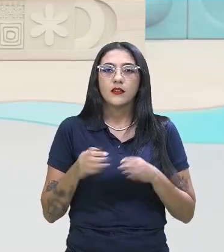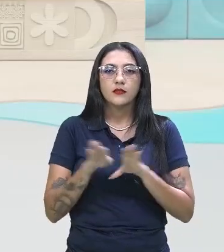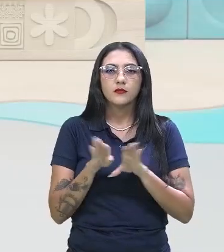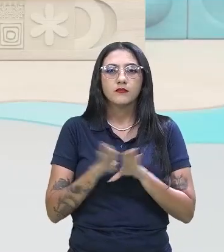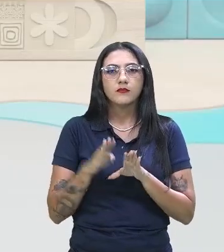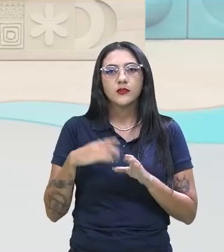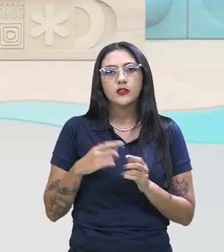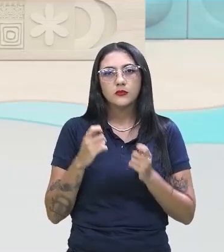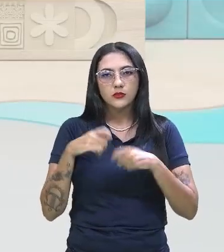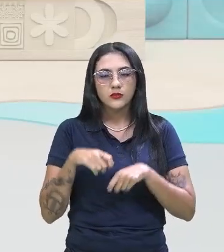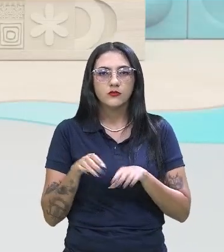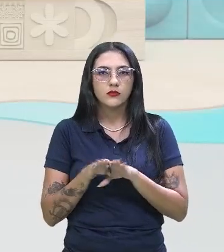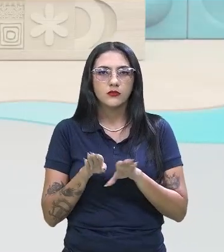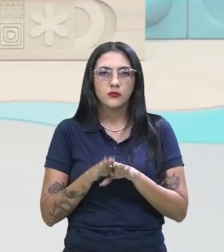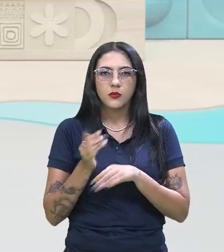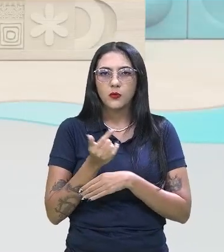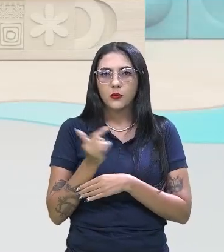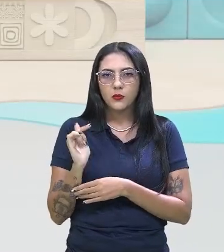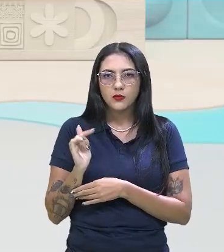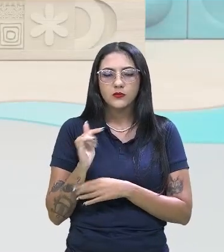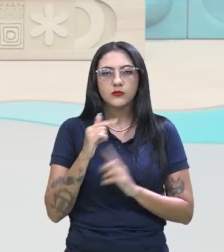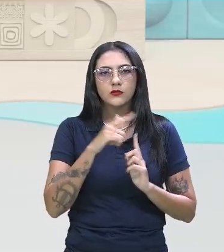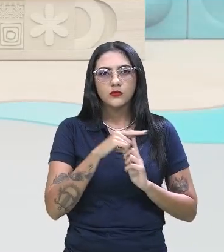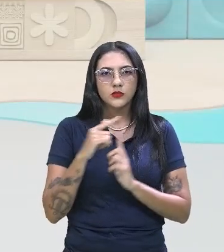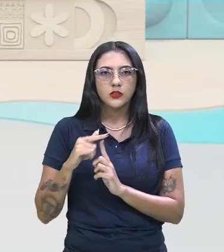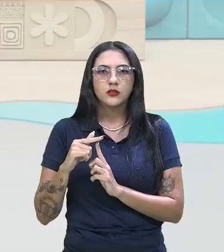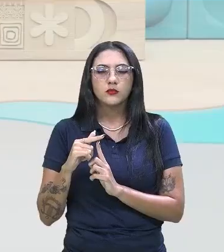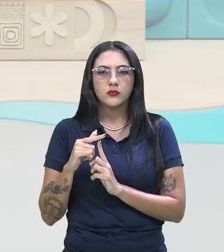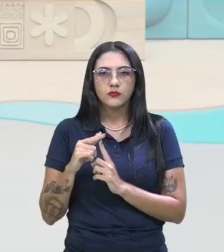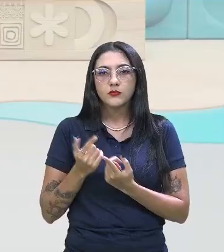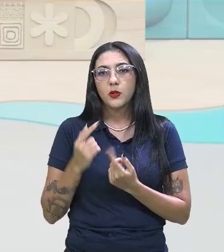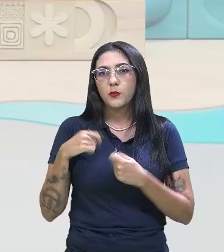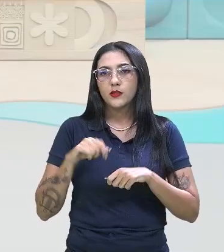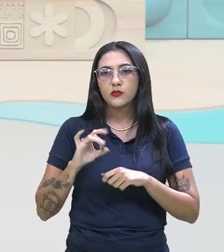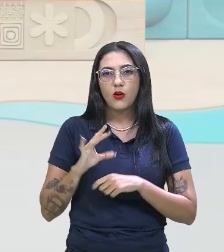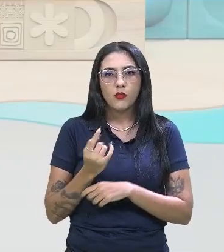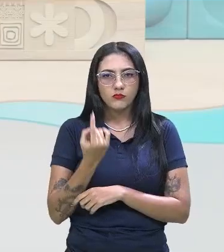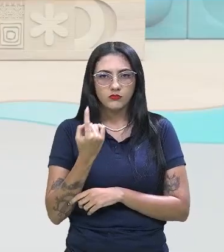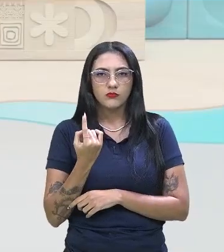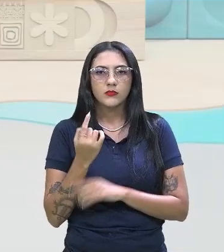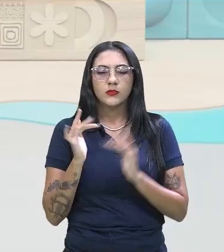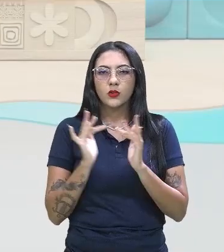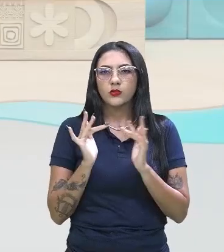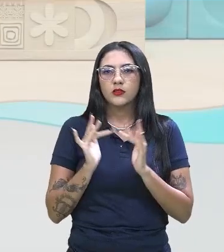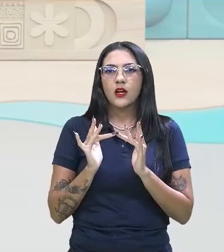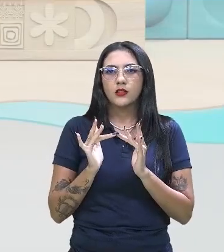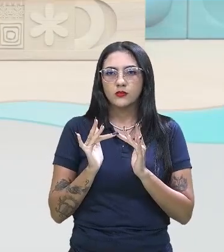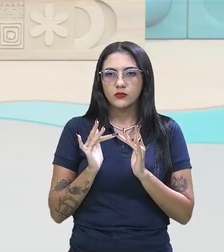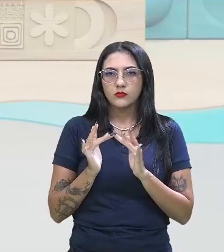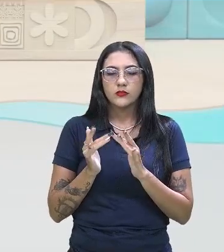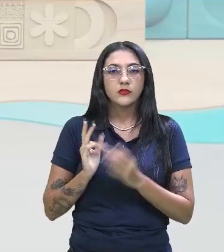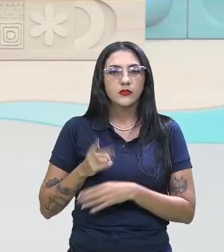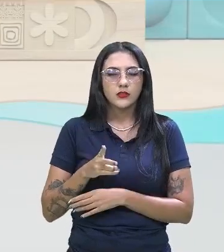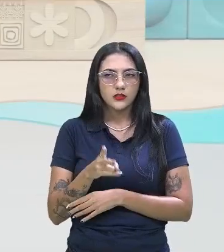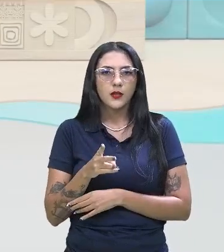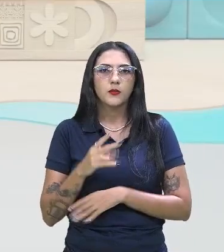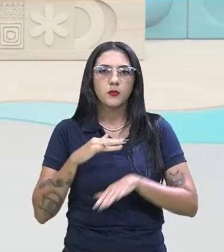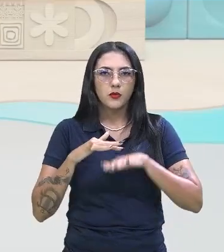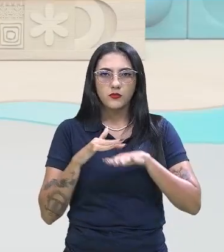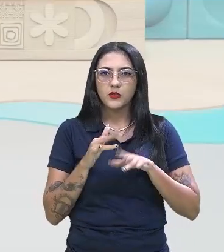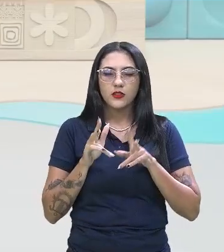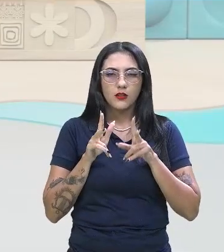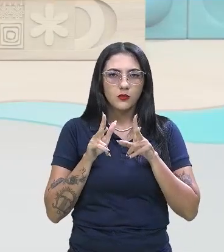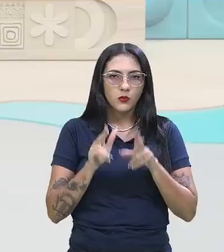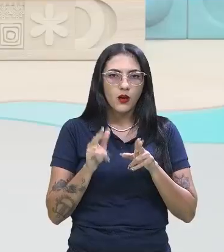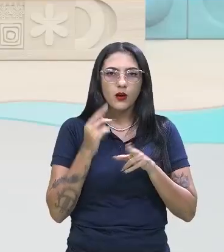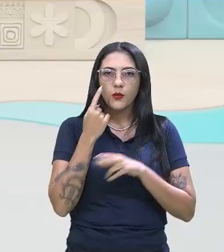o taco na diagonal. Então a bola para com um movimento único. Receber sempre com o taco à frente do corpo. Então você